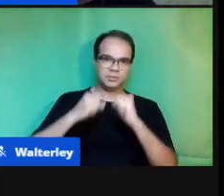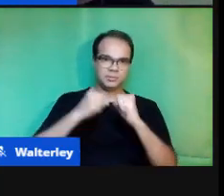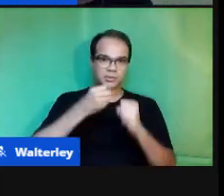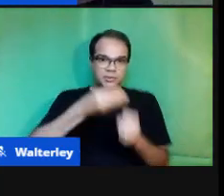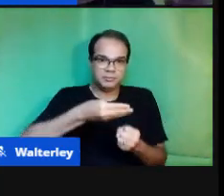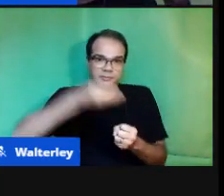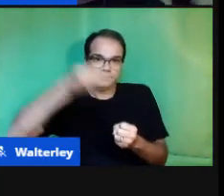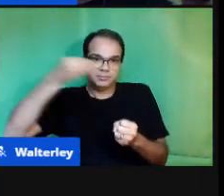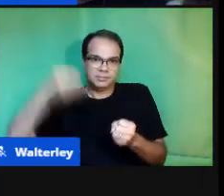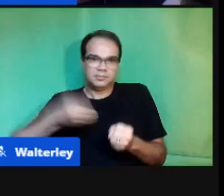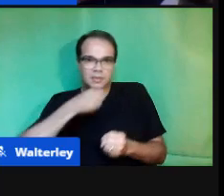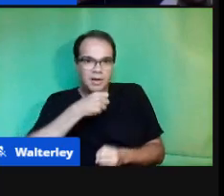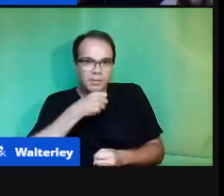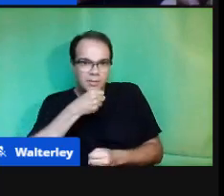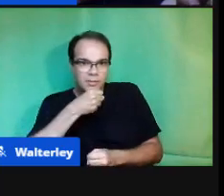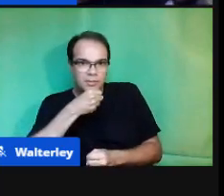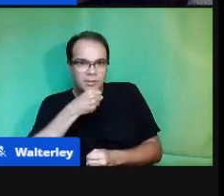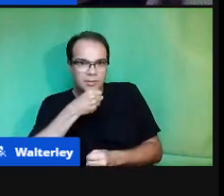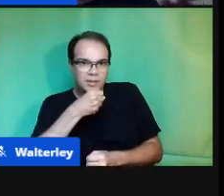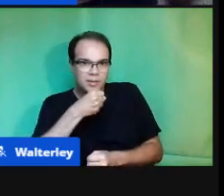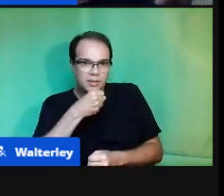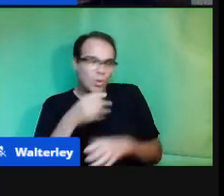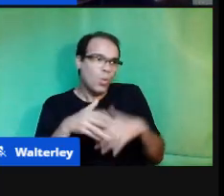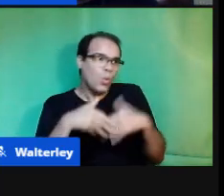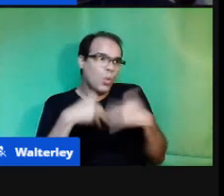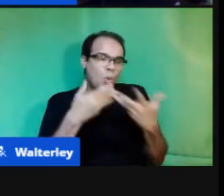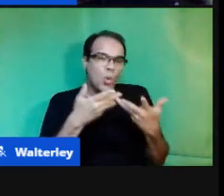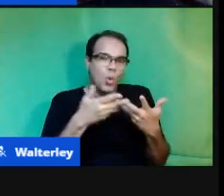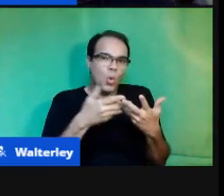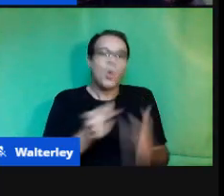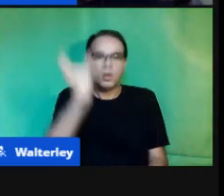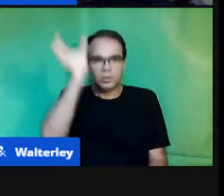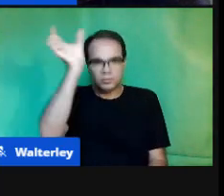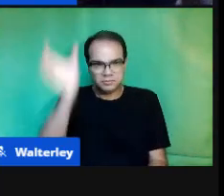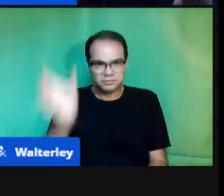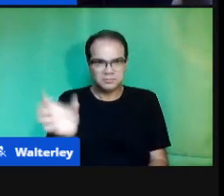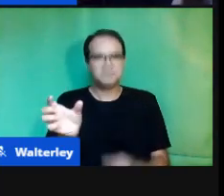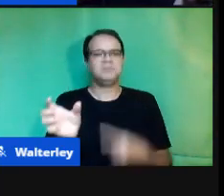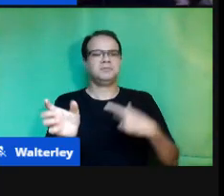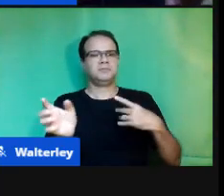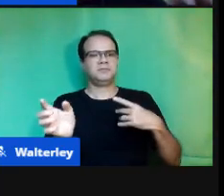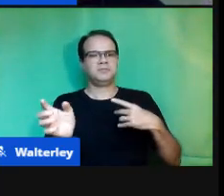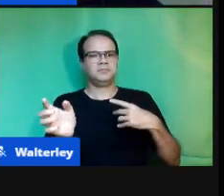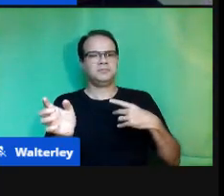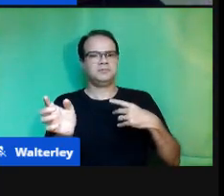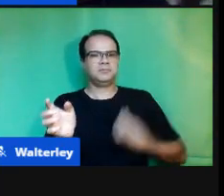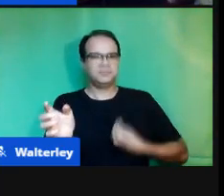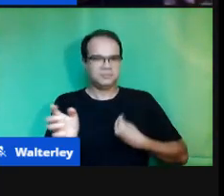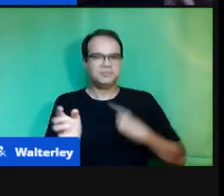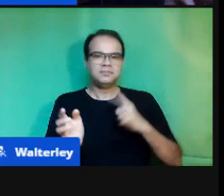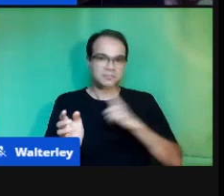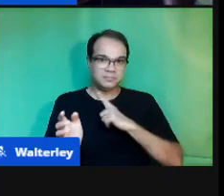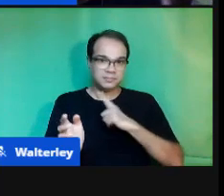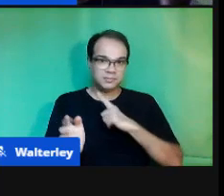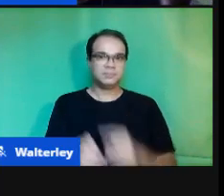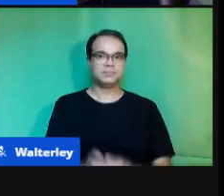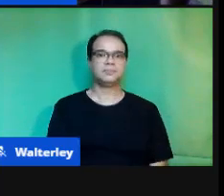entrevista, seja como um personagem dentro do documentário. Já o modo